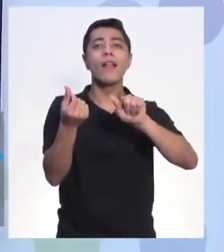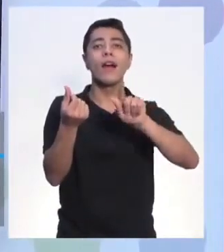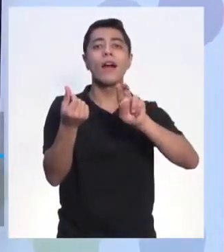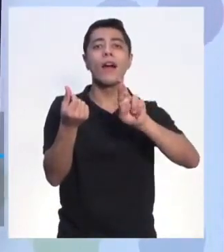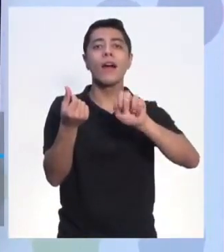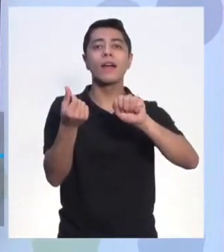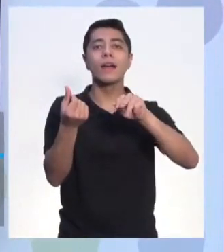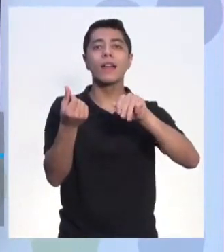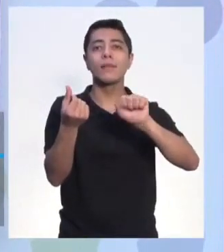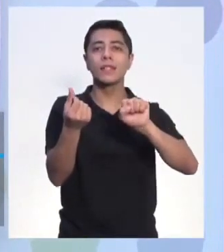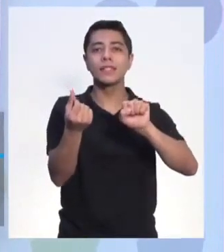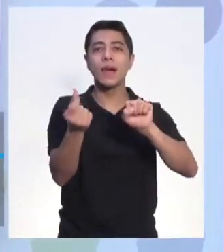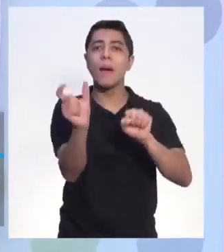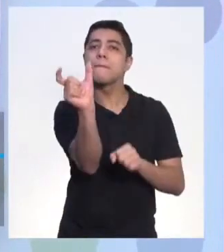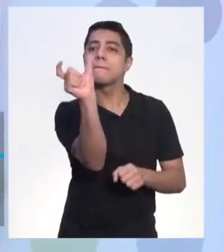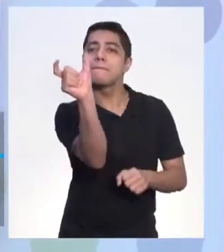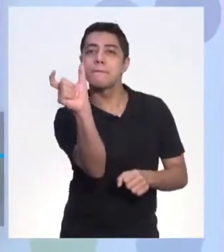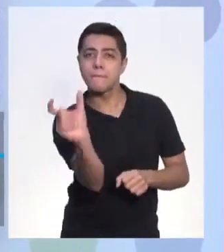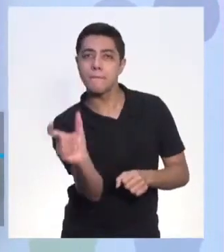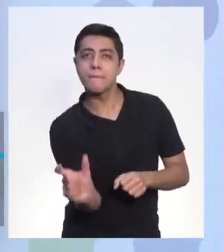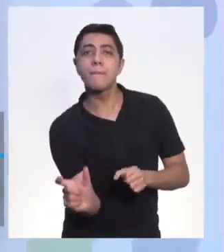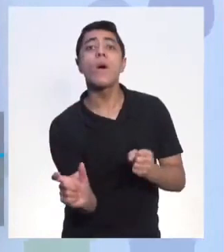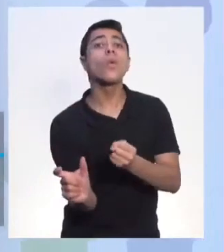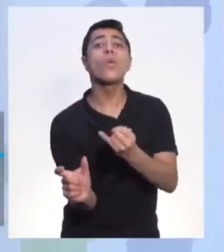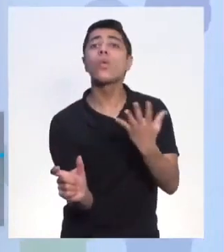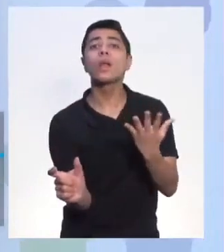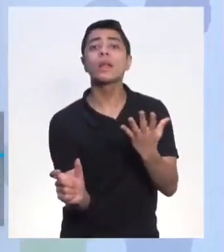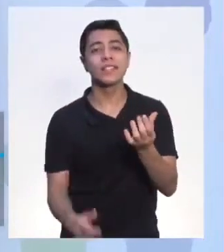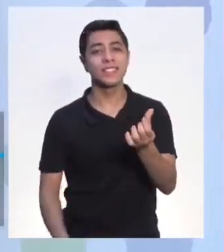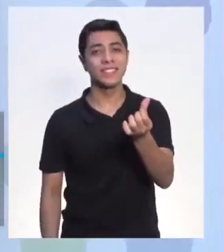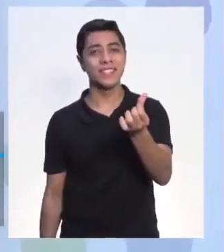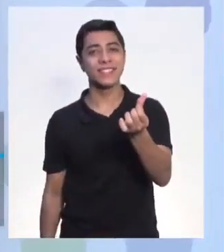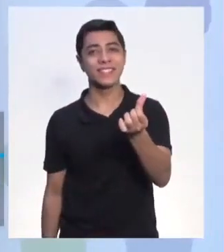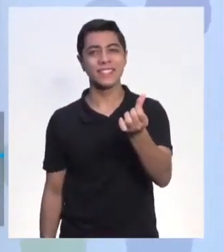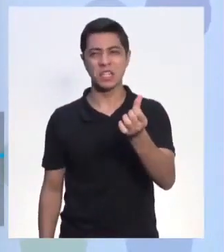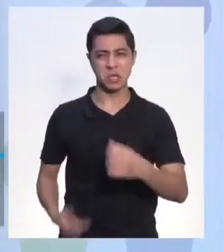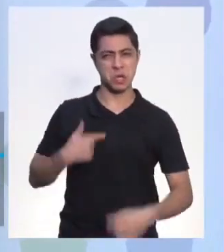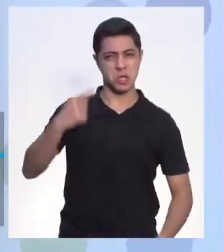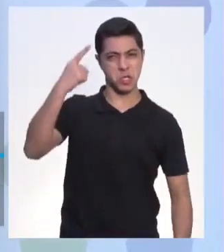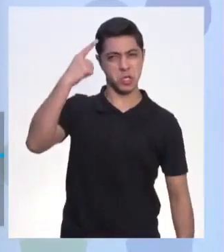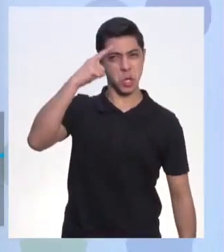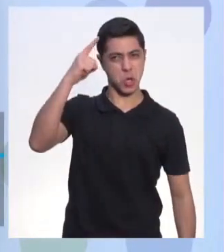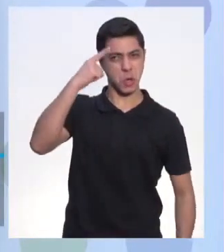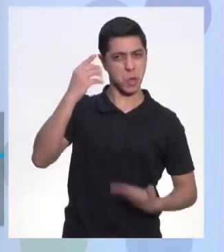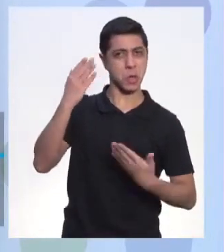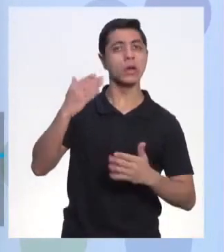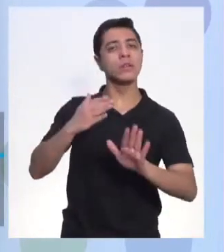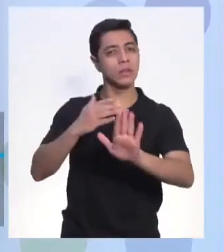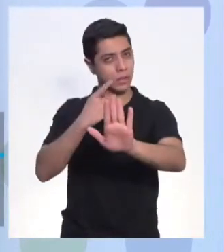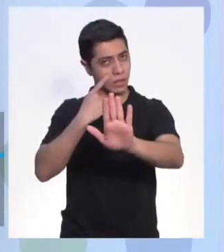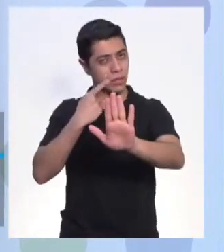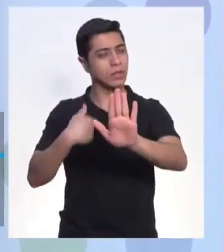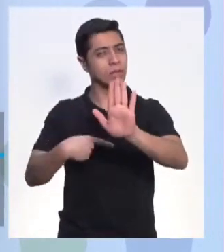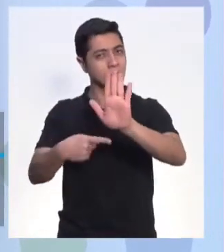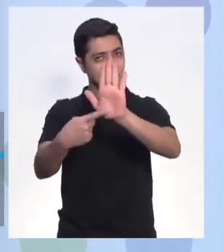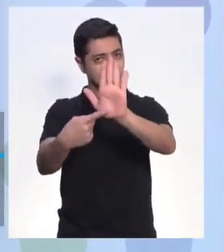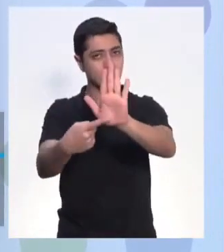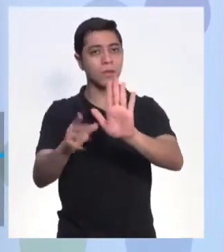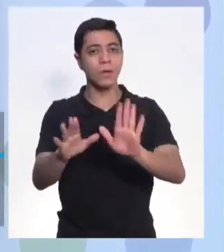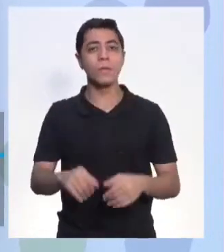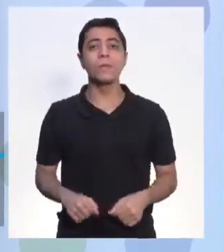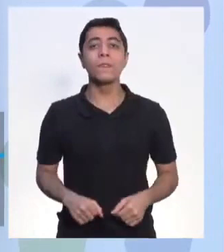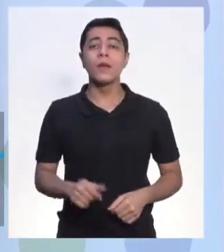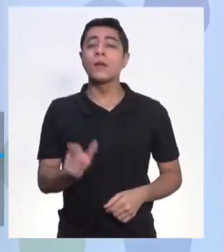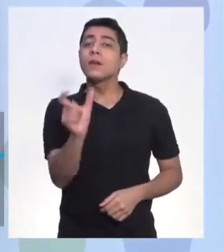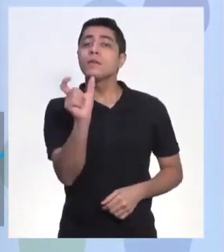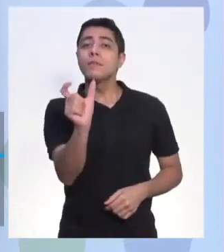Então, vamos montar, que aí você vai entender. Vou começar com a própria palavra sei, que é um